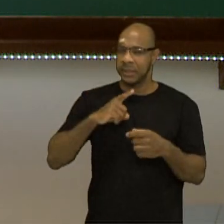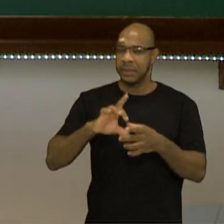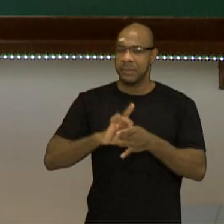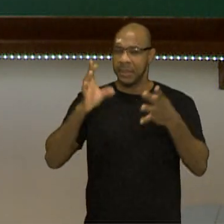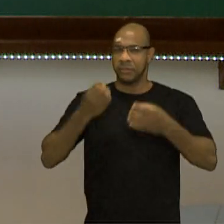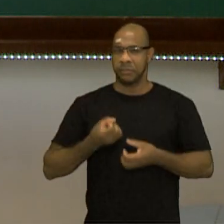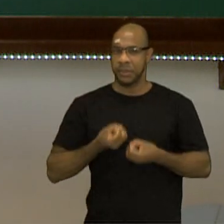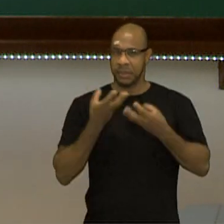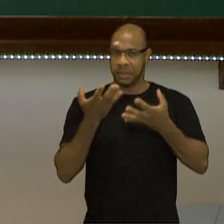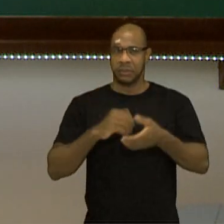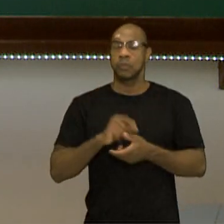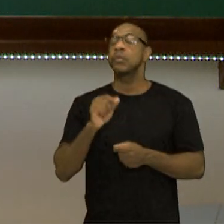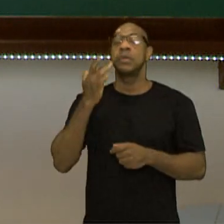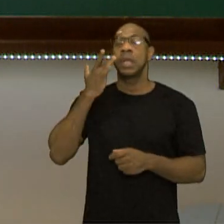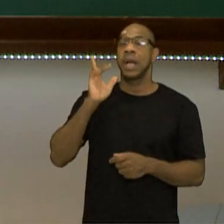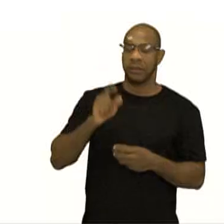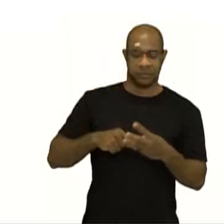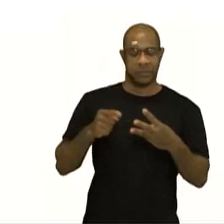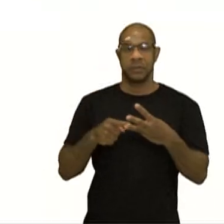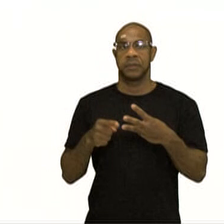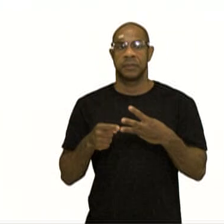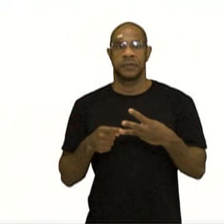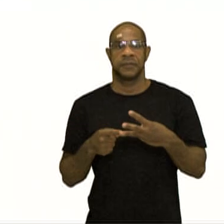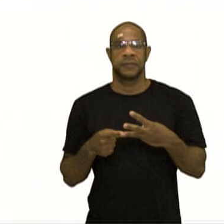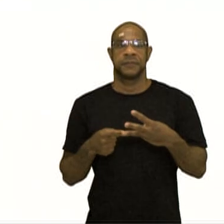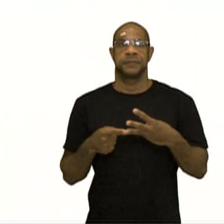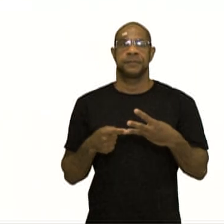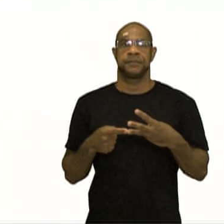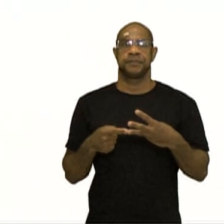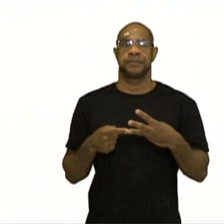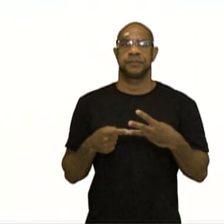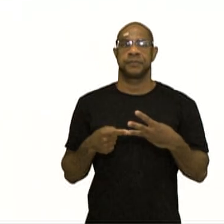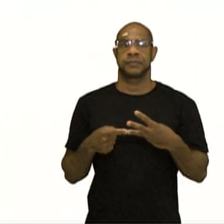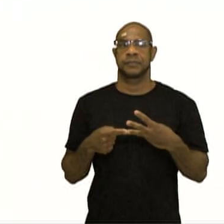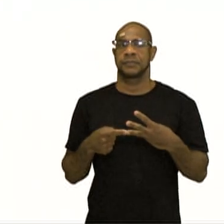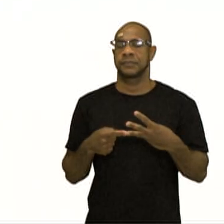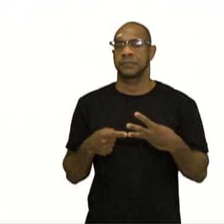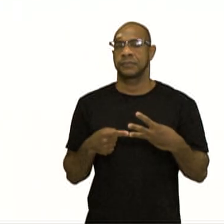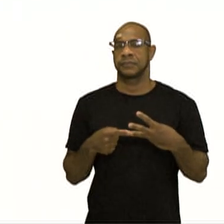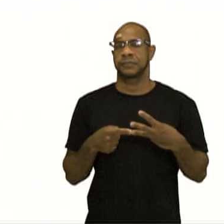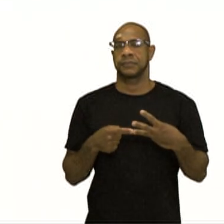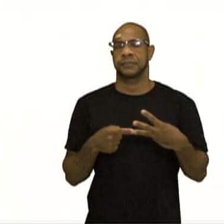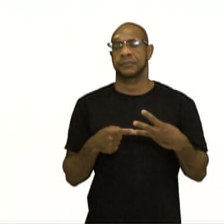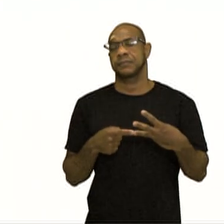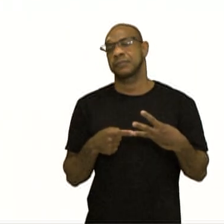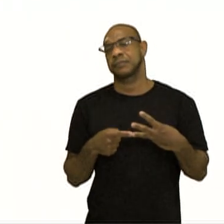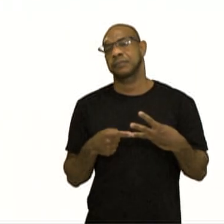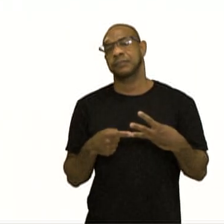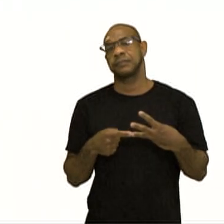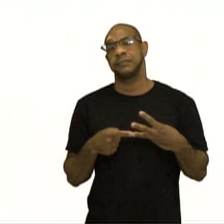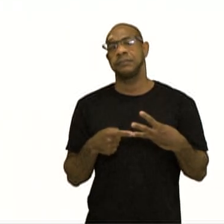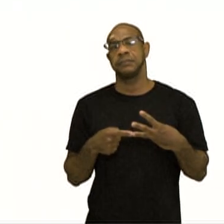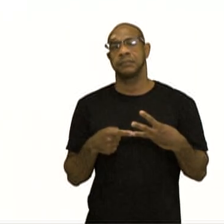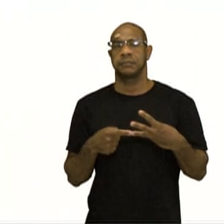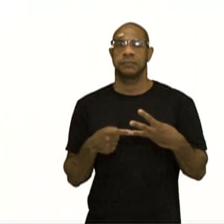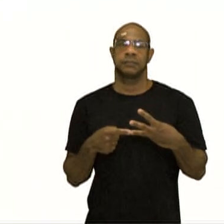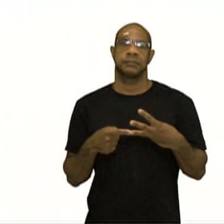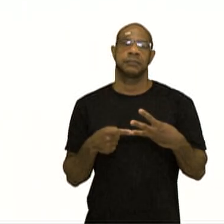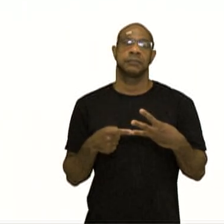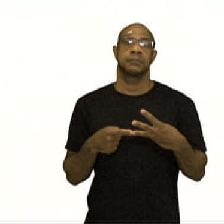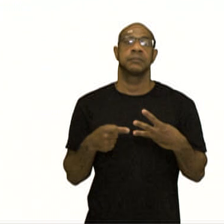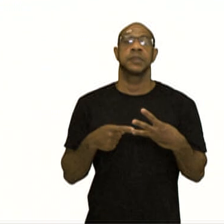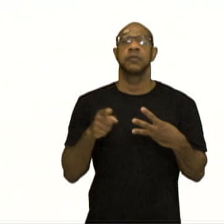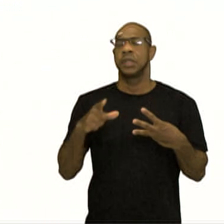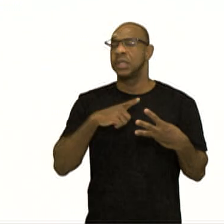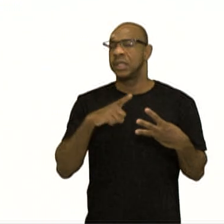expressão? O que você acha? Do you have another suggestion for increase to safety of our journalists?